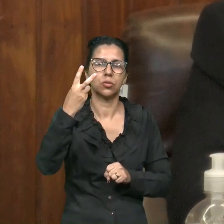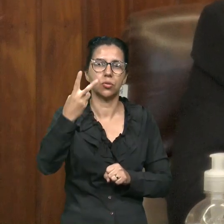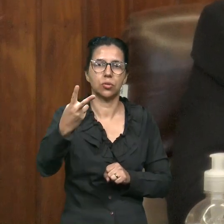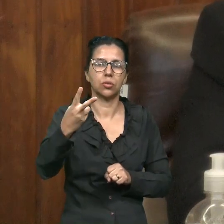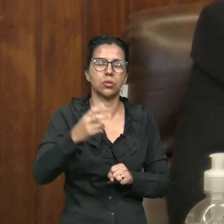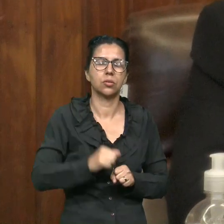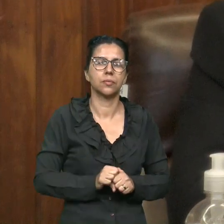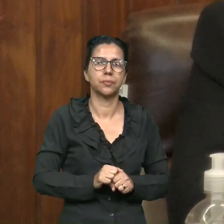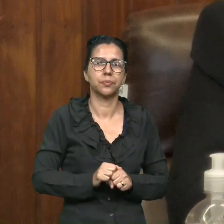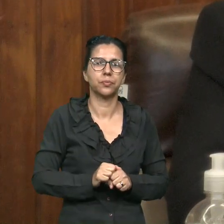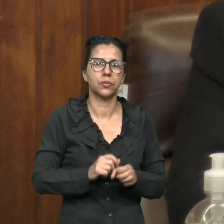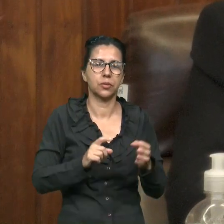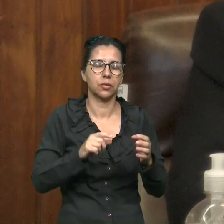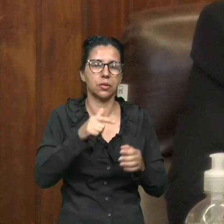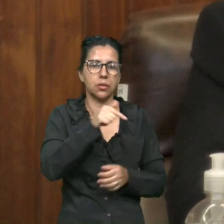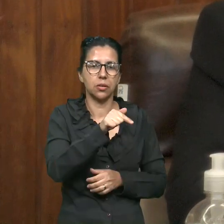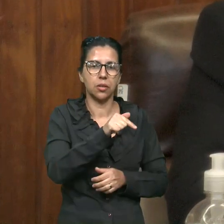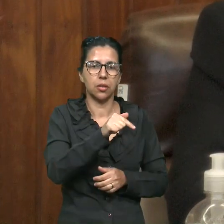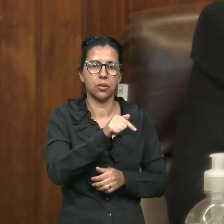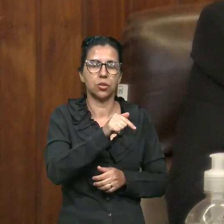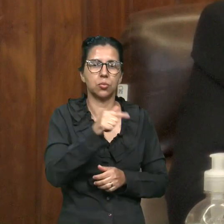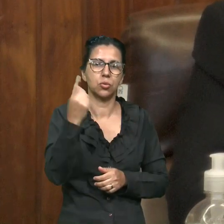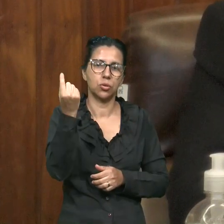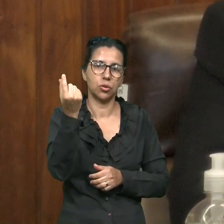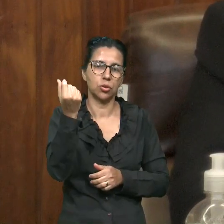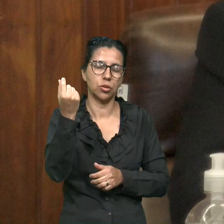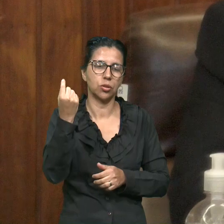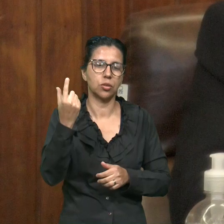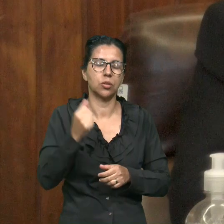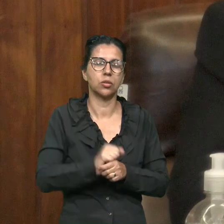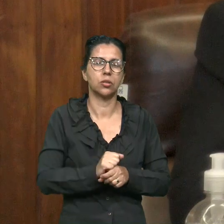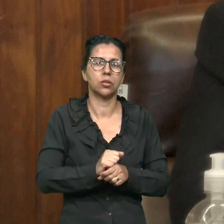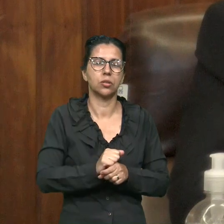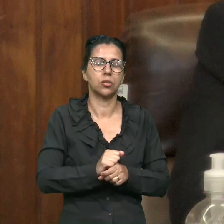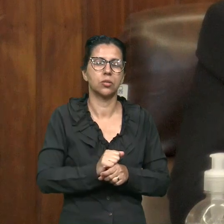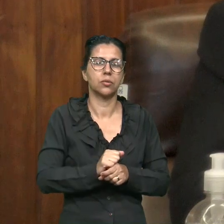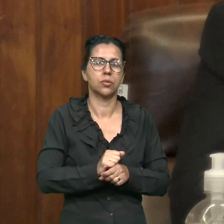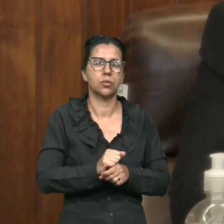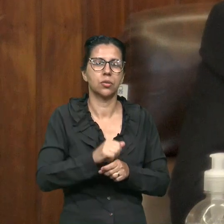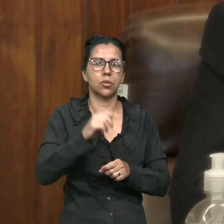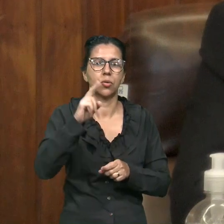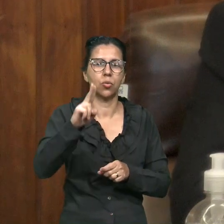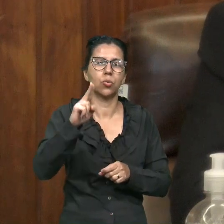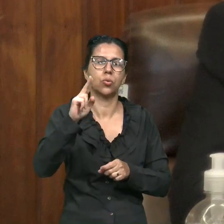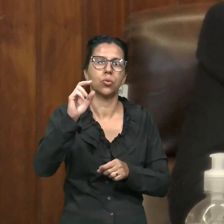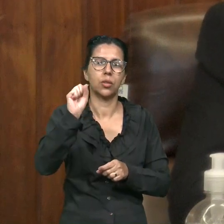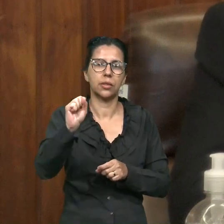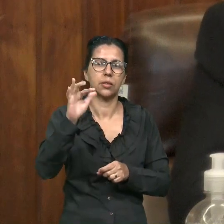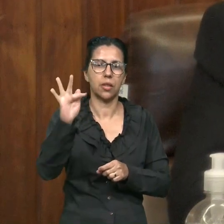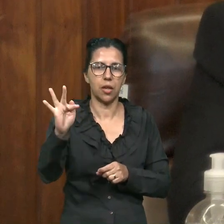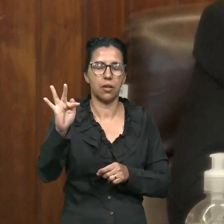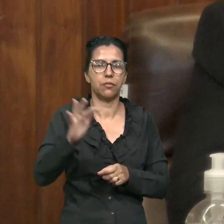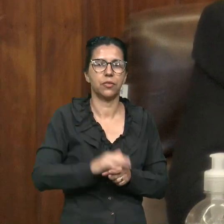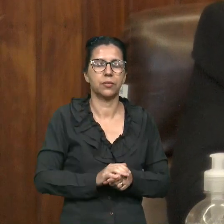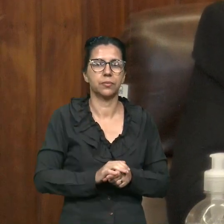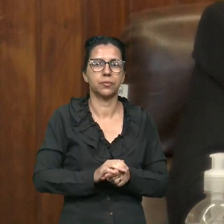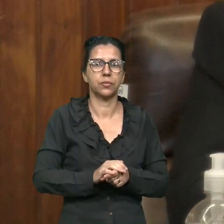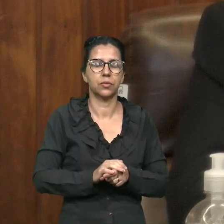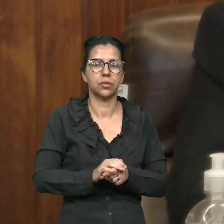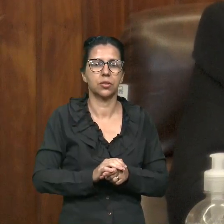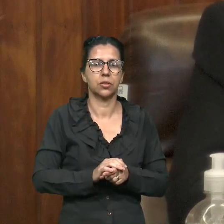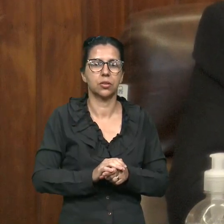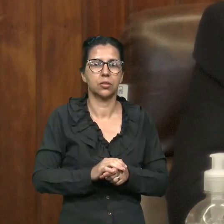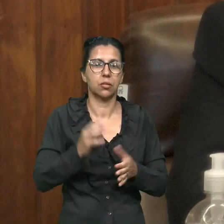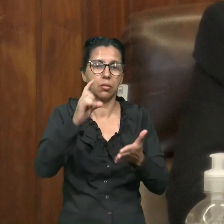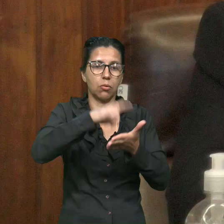R$ 1.170.852,41. Sétimo, tomada de preço 21/2022, USF Figueirinha. Valor do